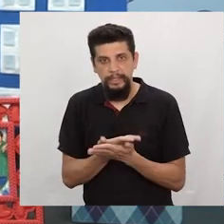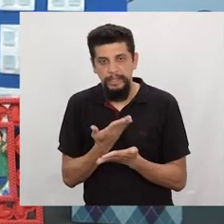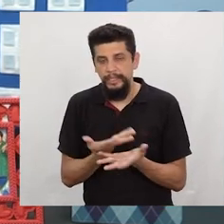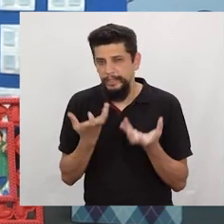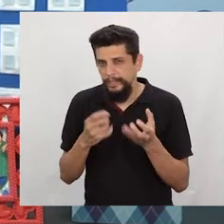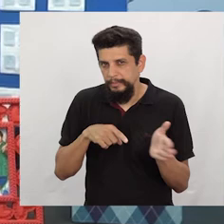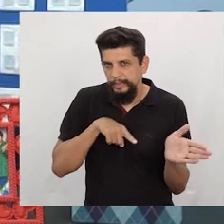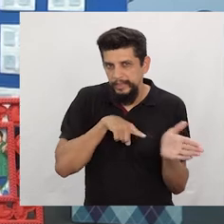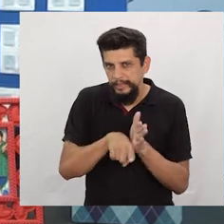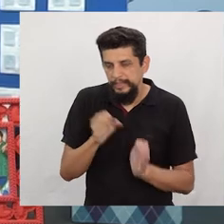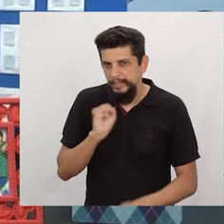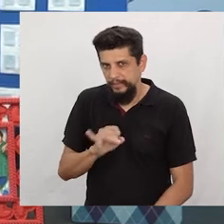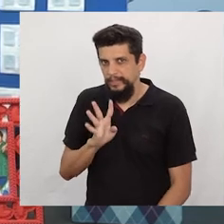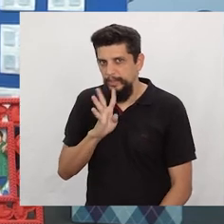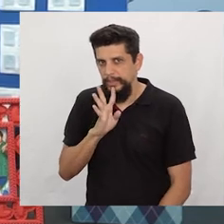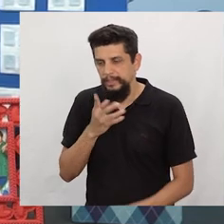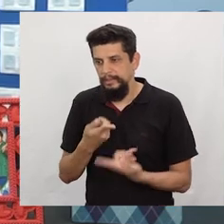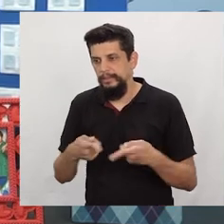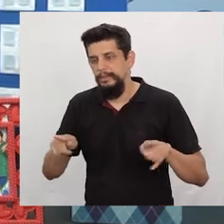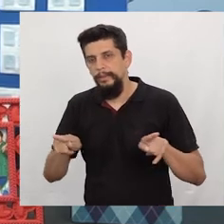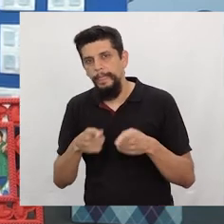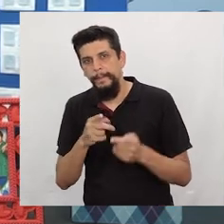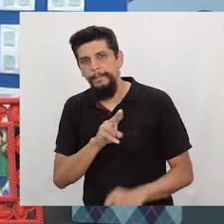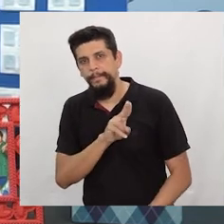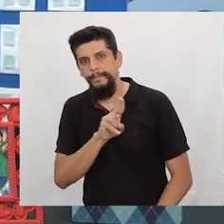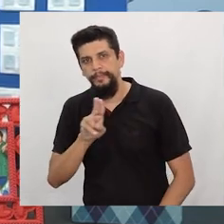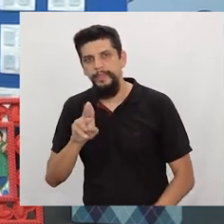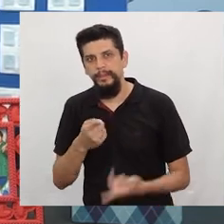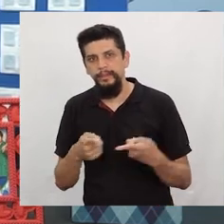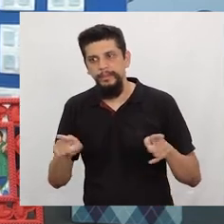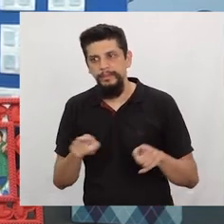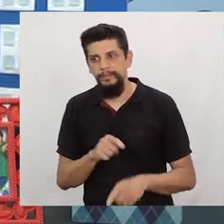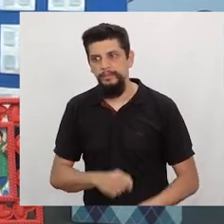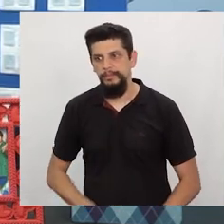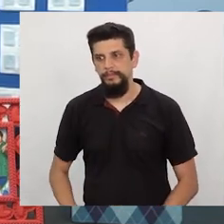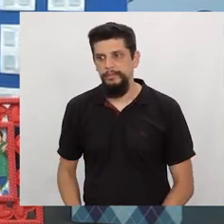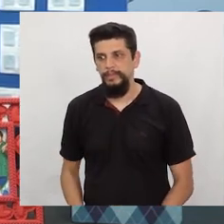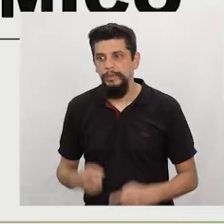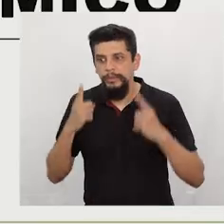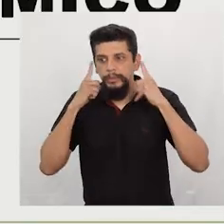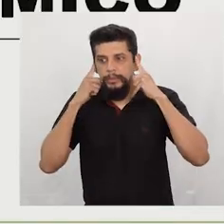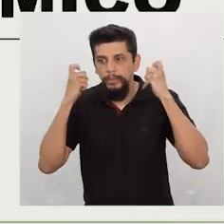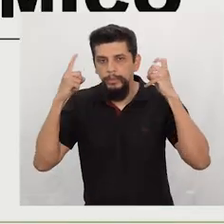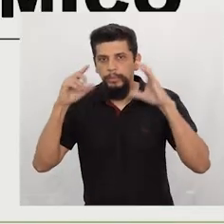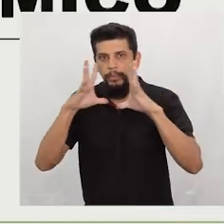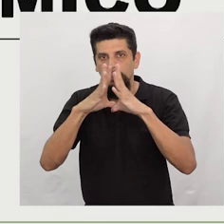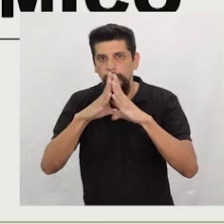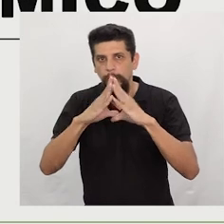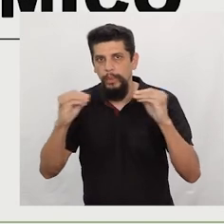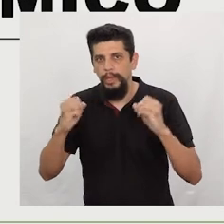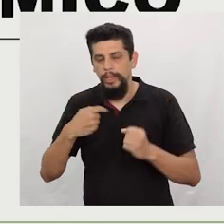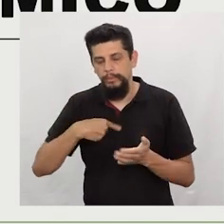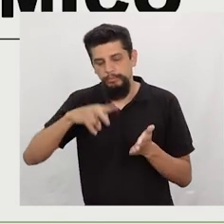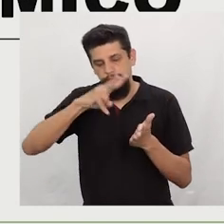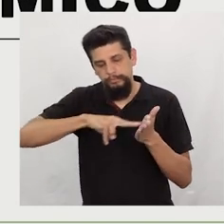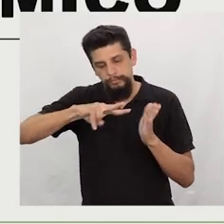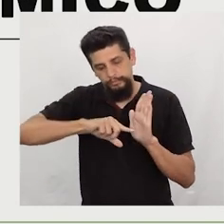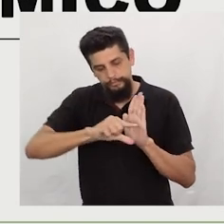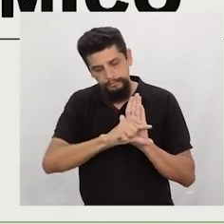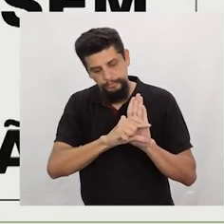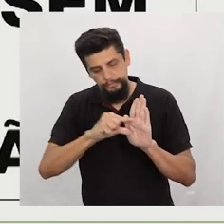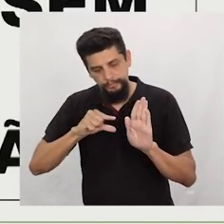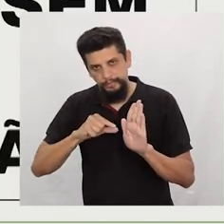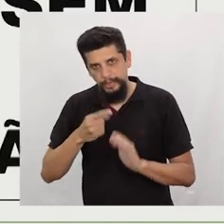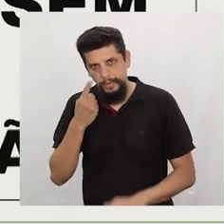quero perguntar se vocês conhecem uma música. O nome da música é Um Barulho, Um Sumiço. Vou ler